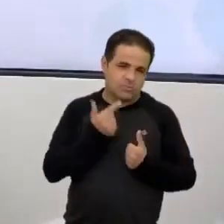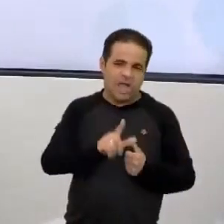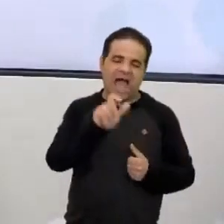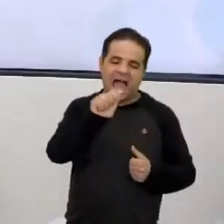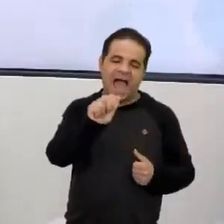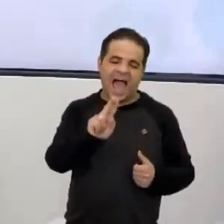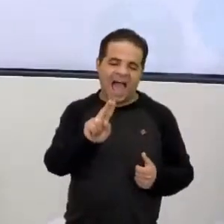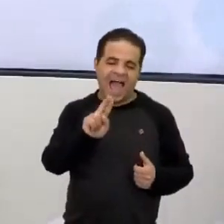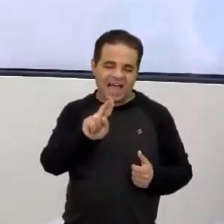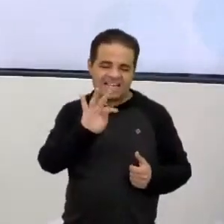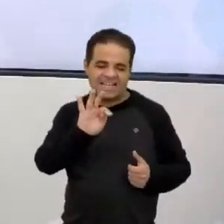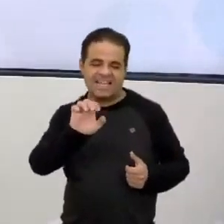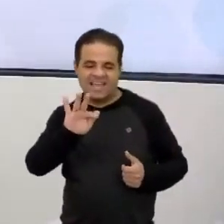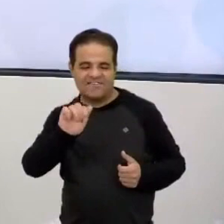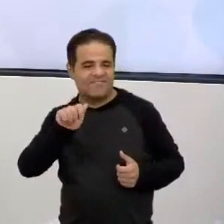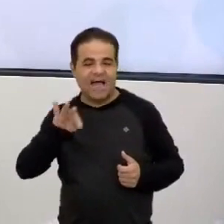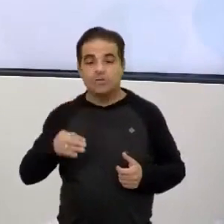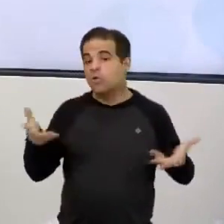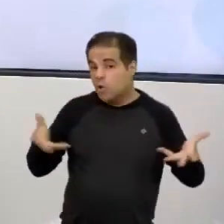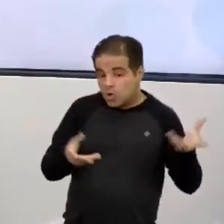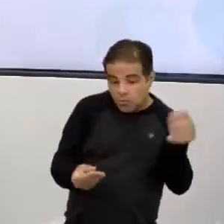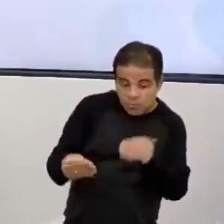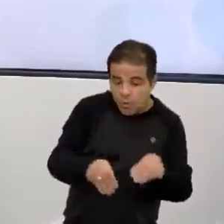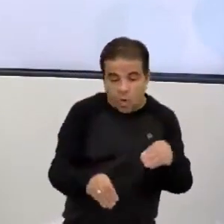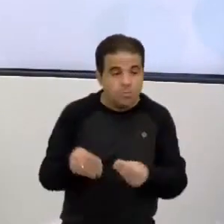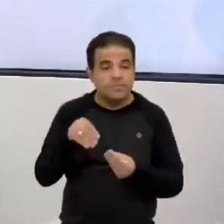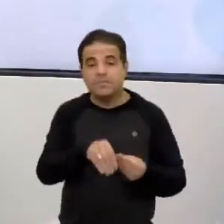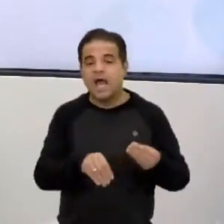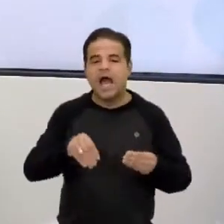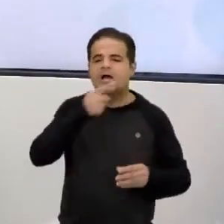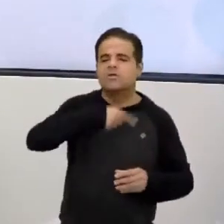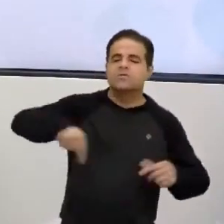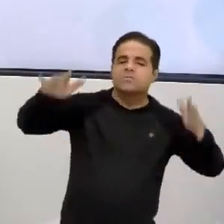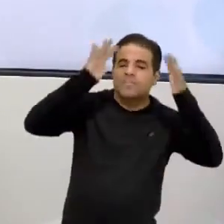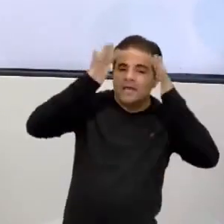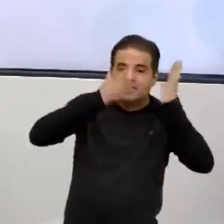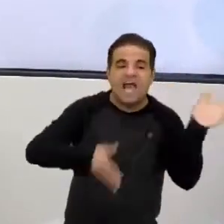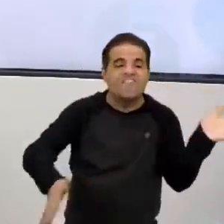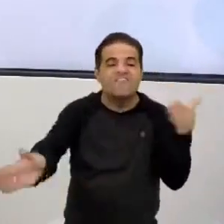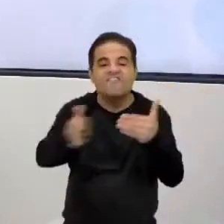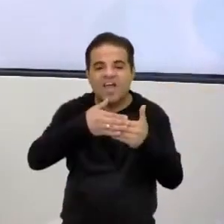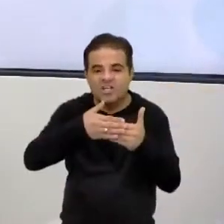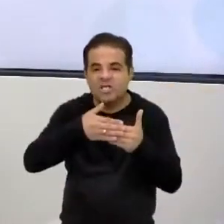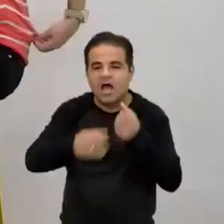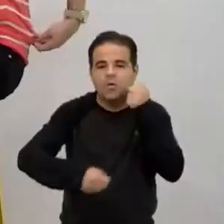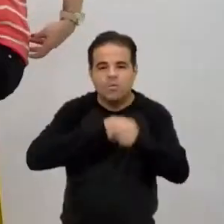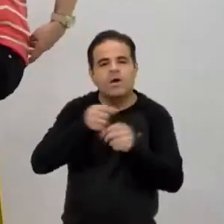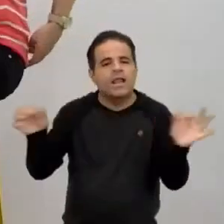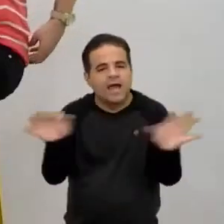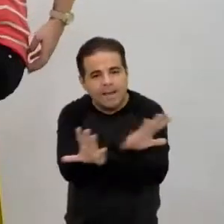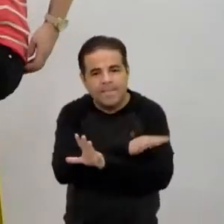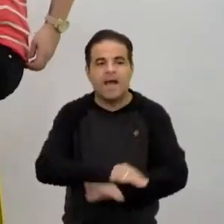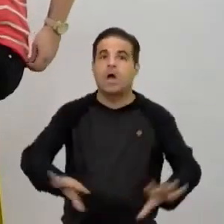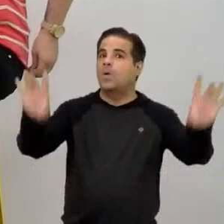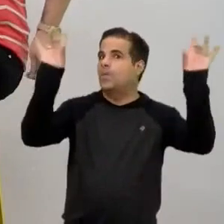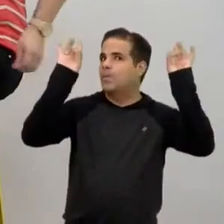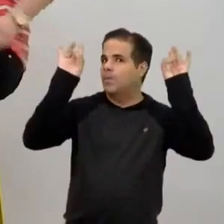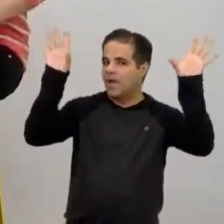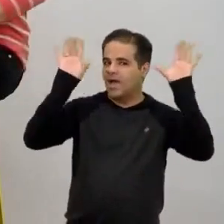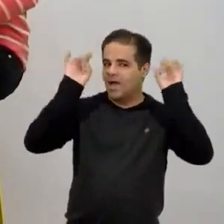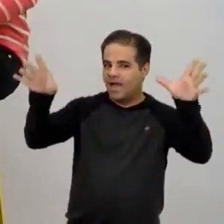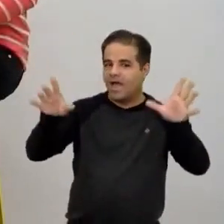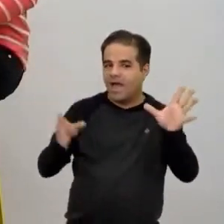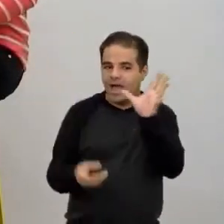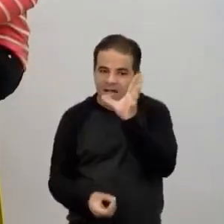palavra artefato. E hoje a gente vai montar aí, né? A gente pensou fechar o ano, fechar o quê? Com chave de ouro, com a gente sair daqui